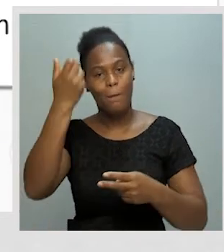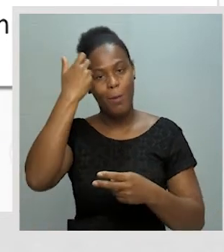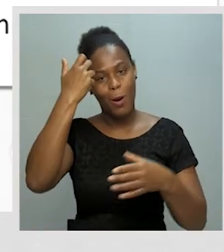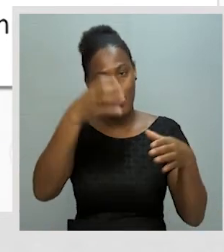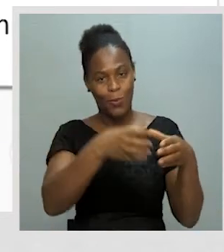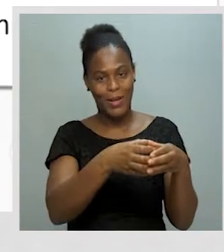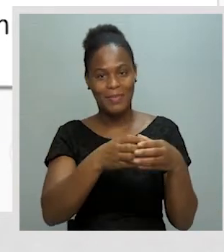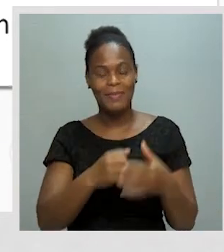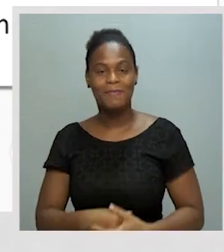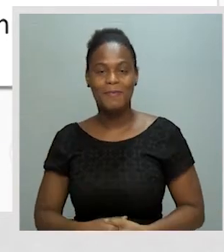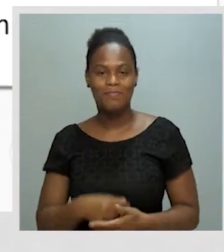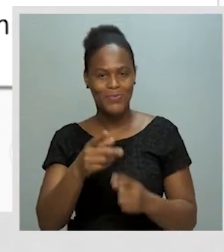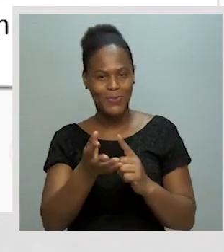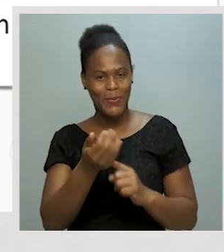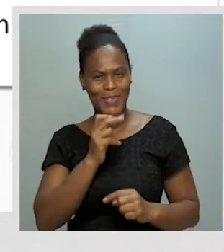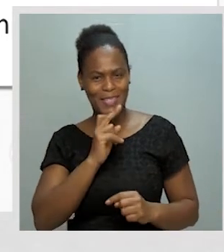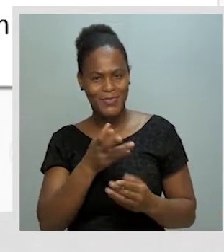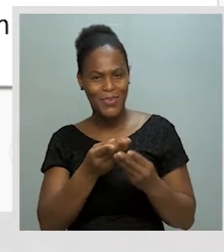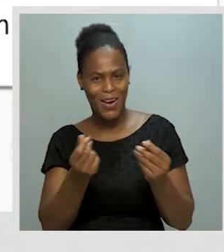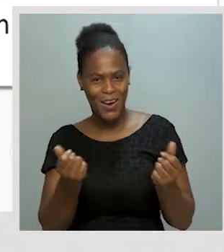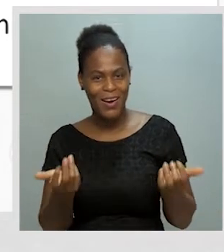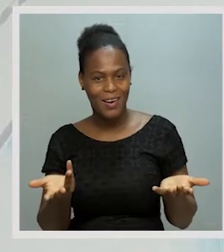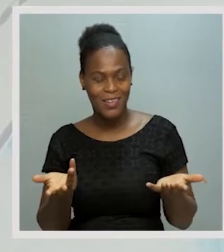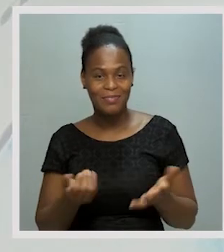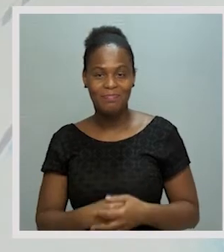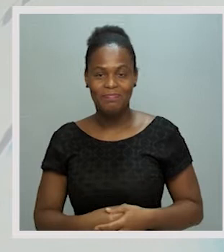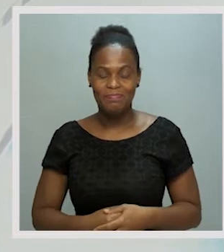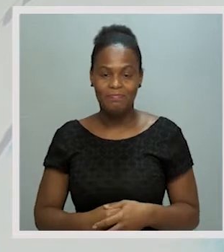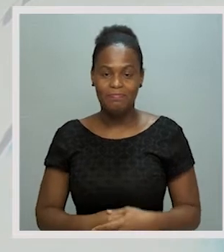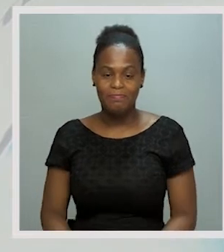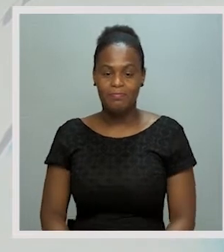da memória coletiva. Conseguiram resolver?